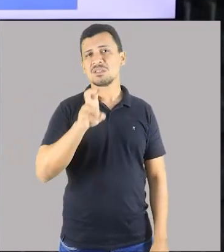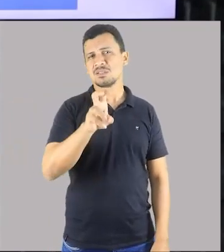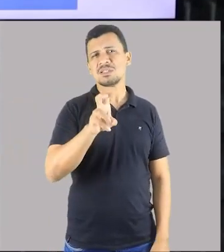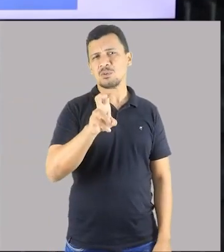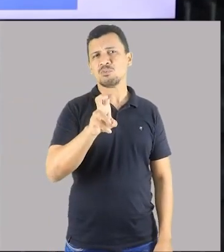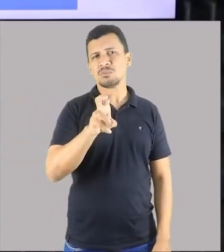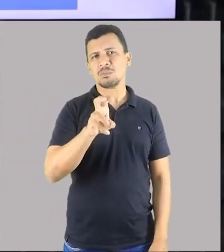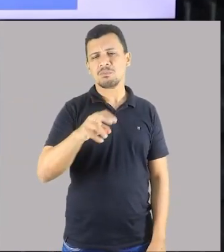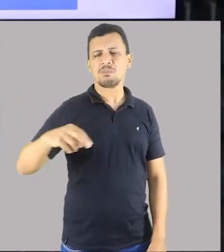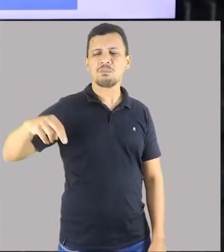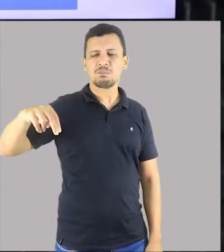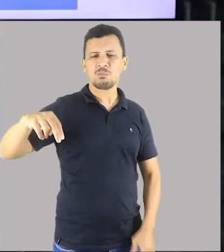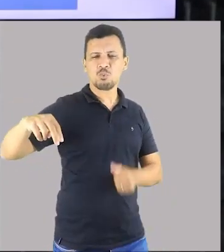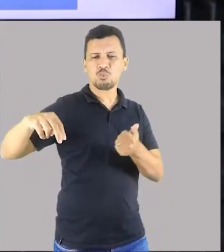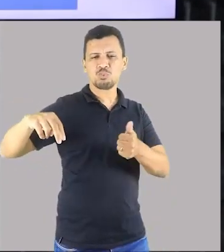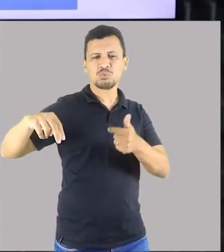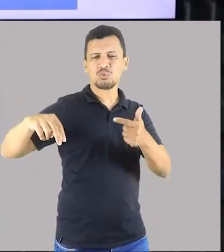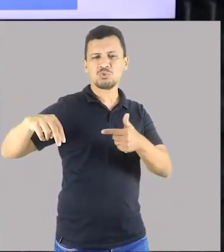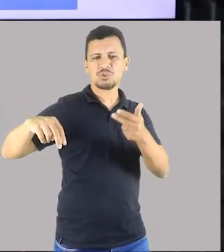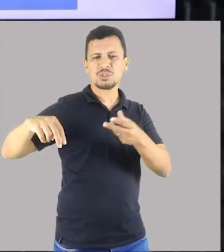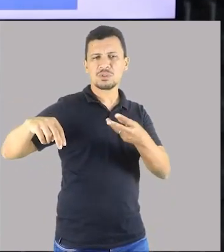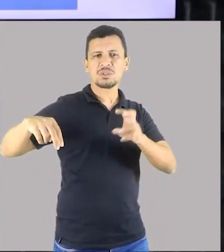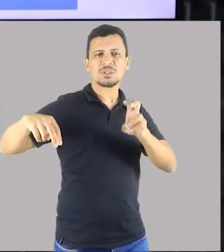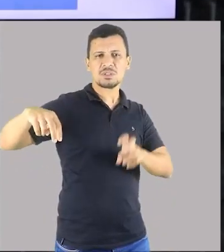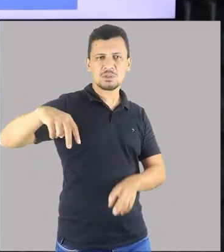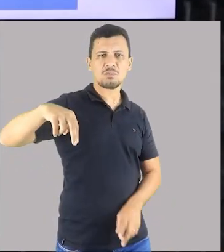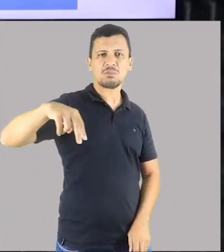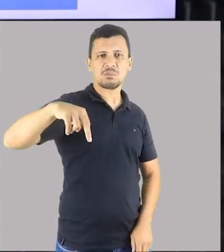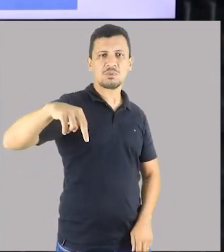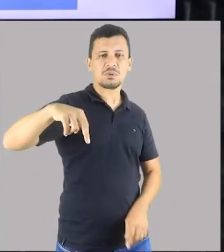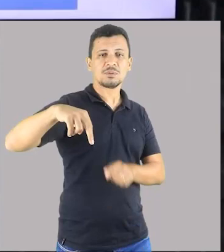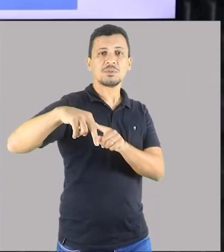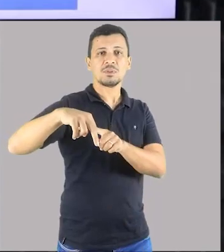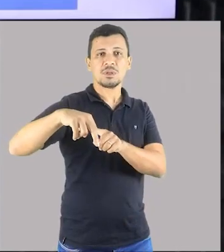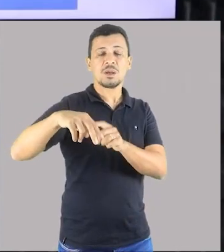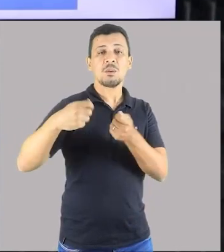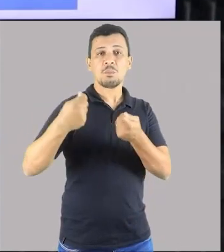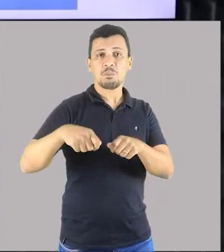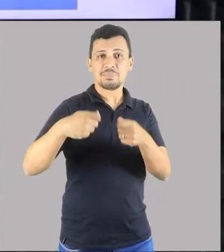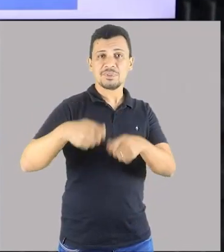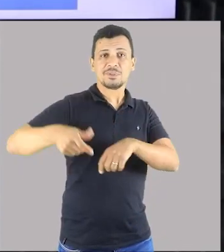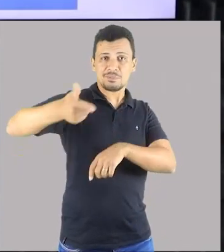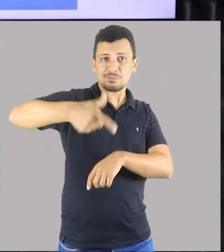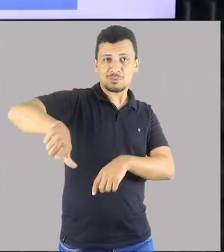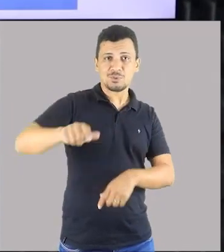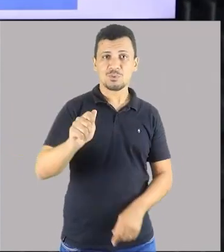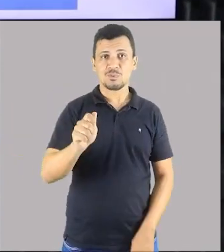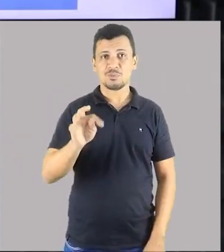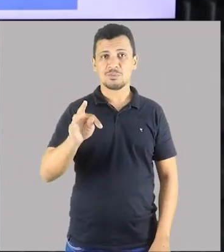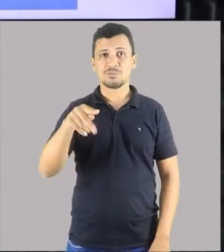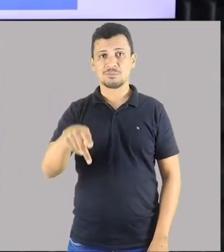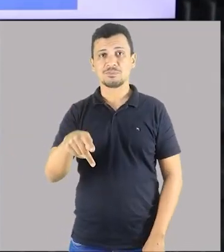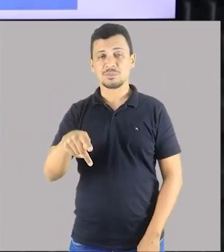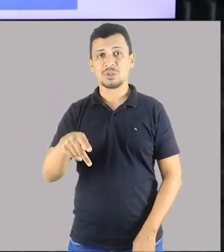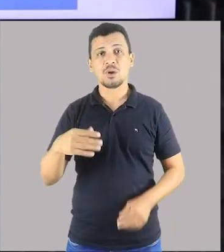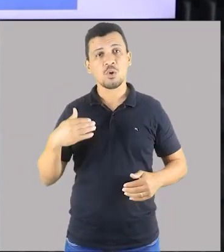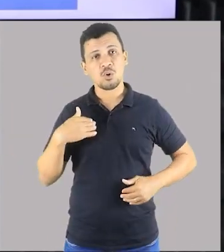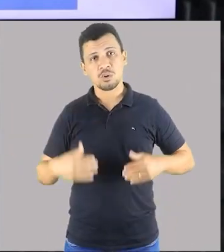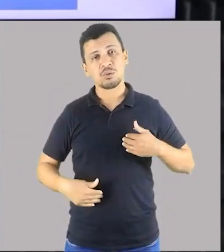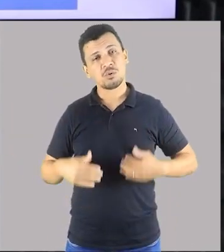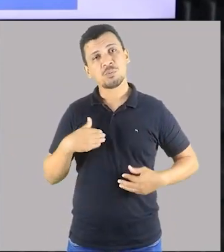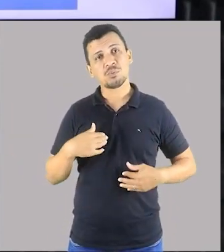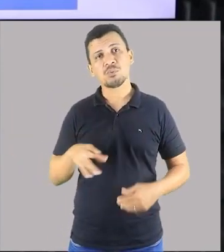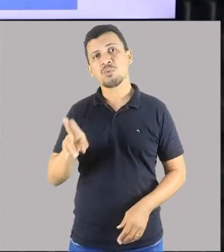segundos. O ATP ele vai precisar ser ressintetizado. O corpo